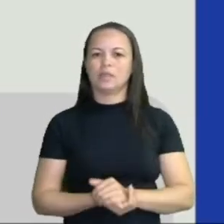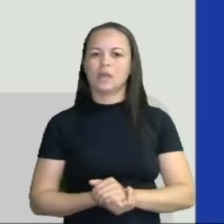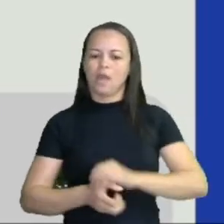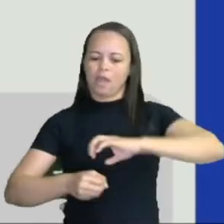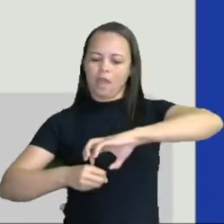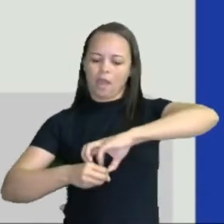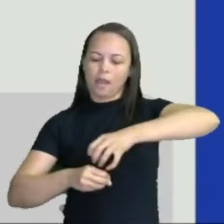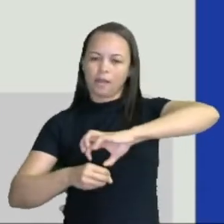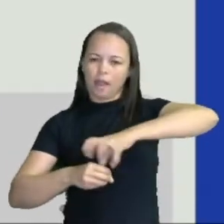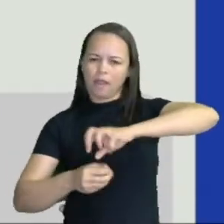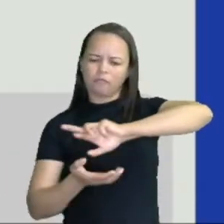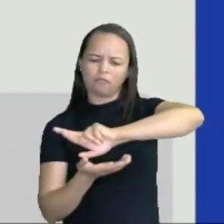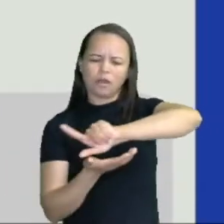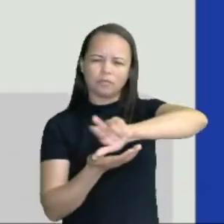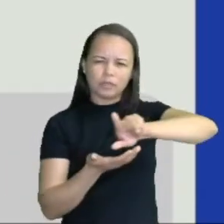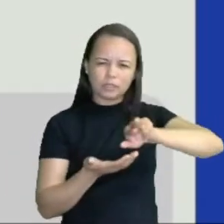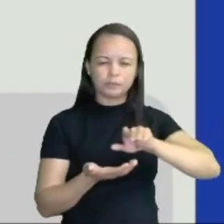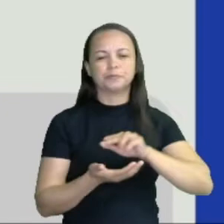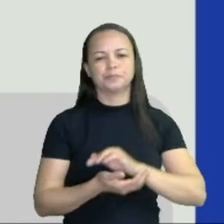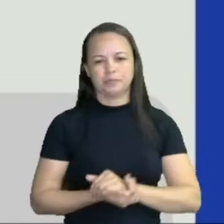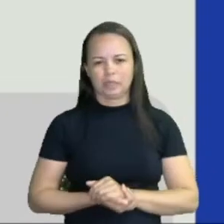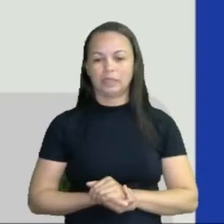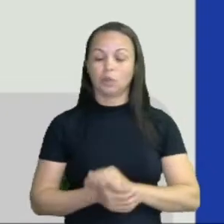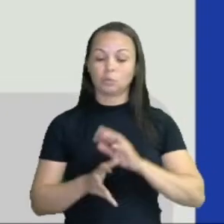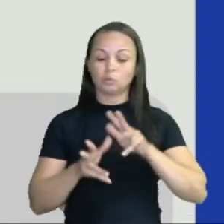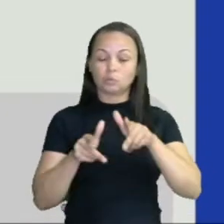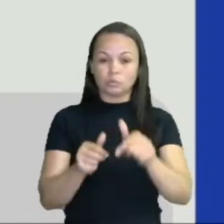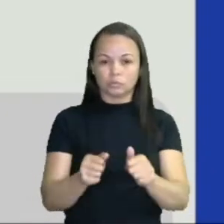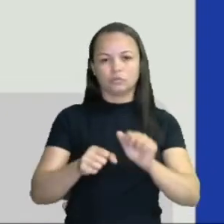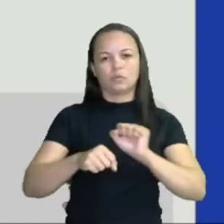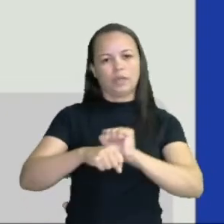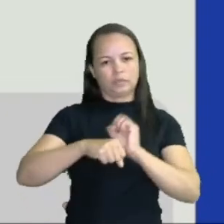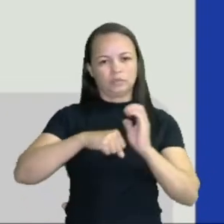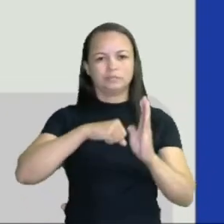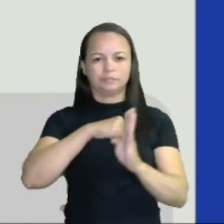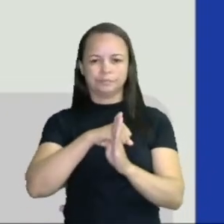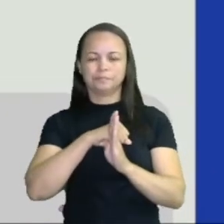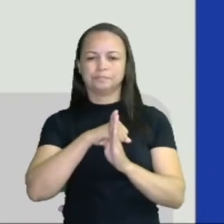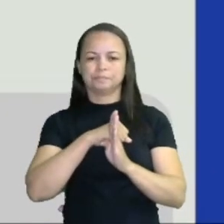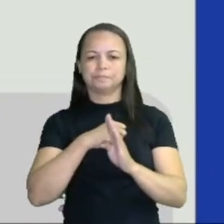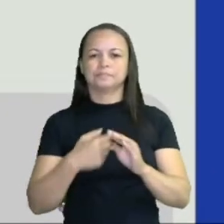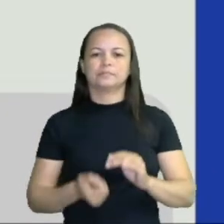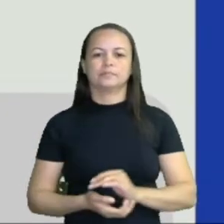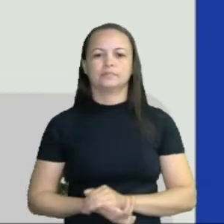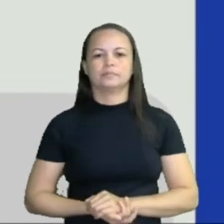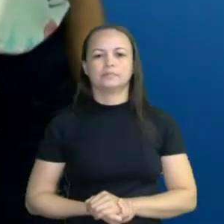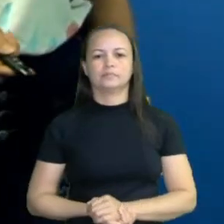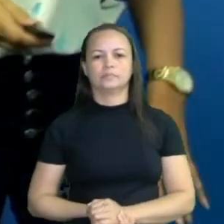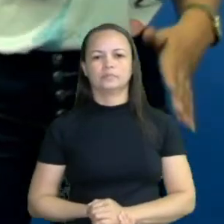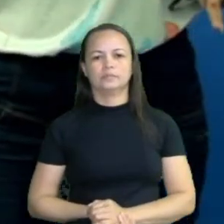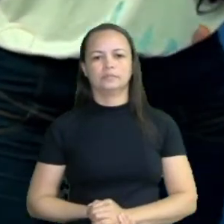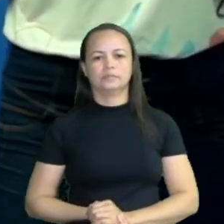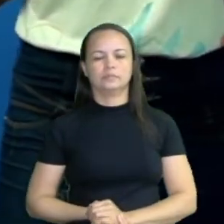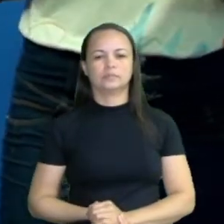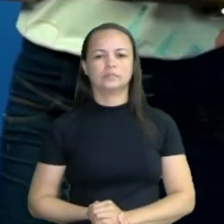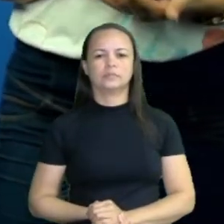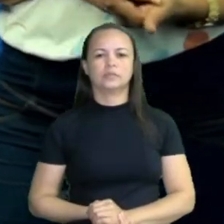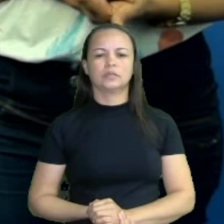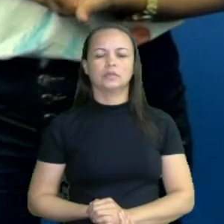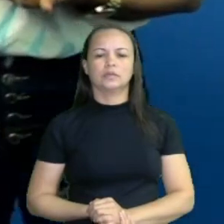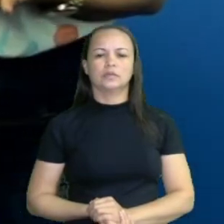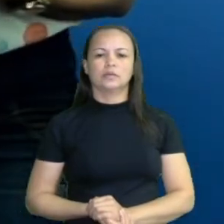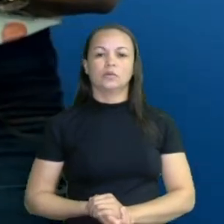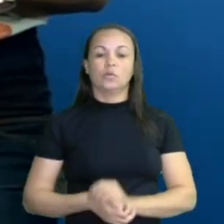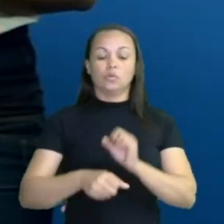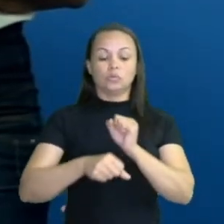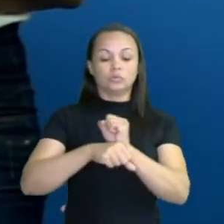Garrafa, né? Entre outros. Então, tudo isso também é substantivo. Os substantivos,